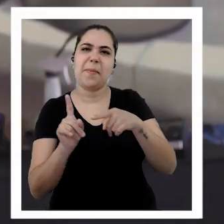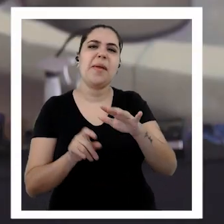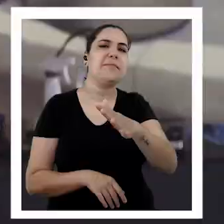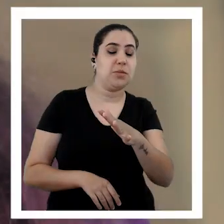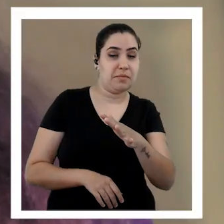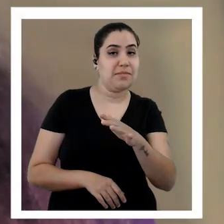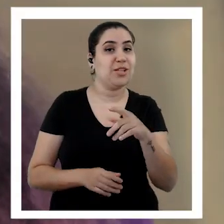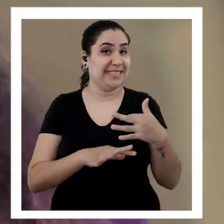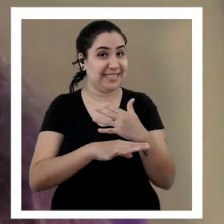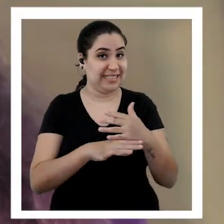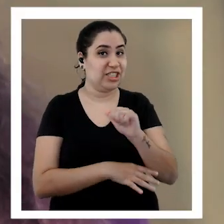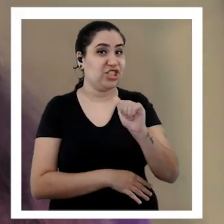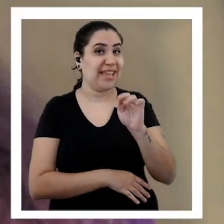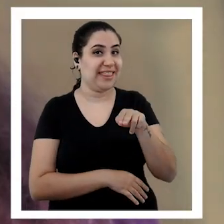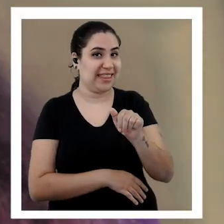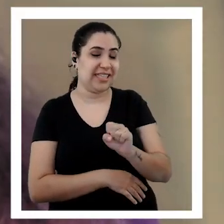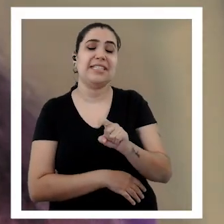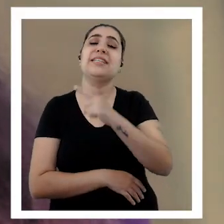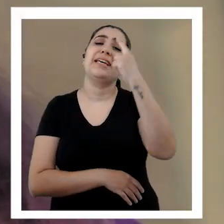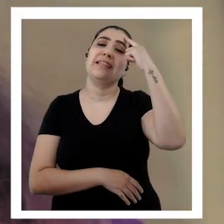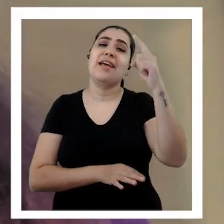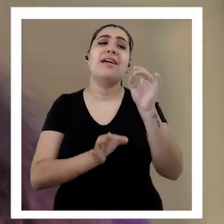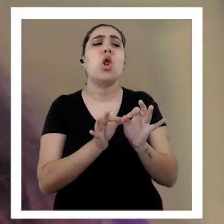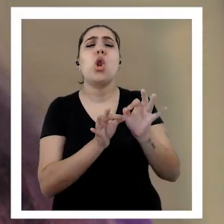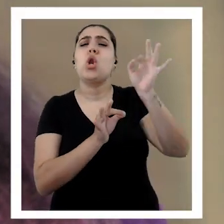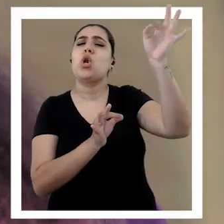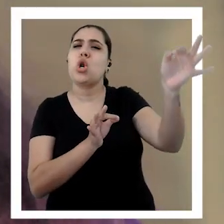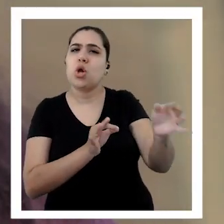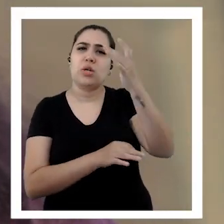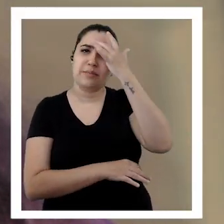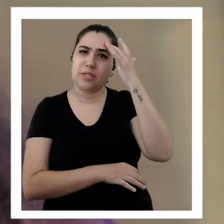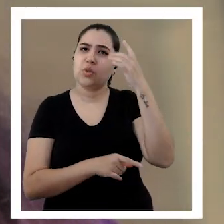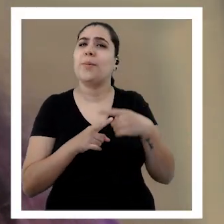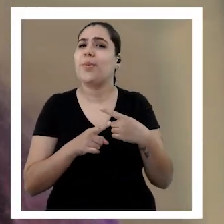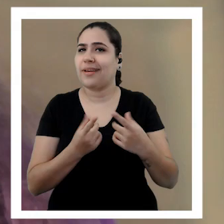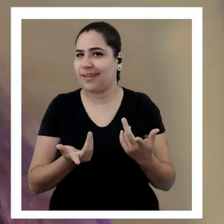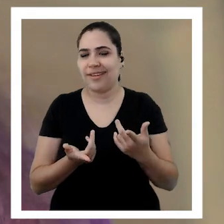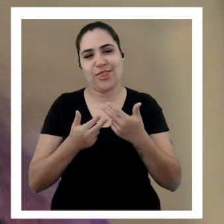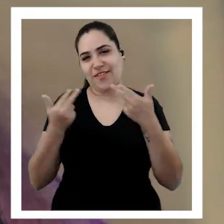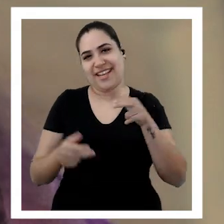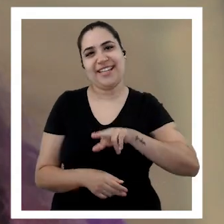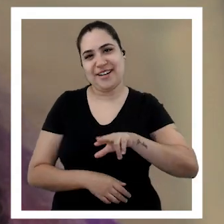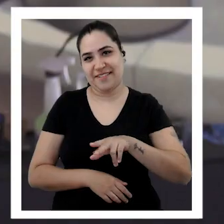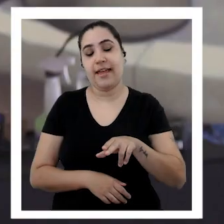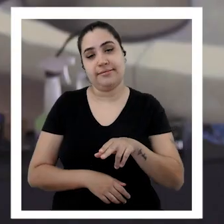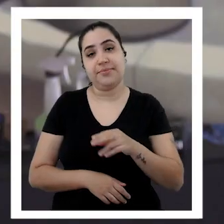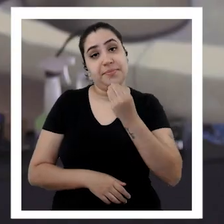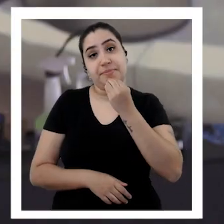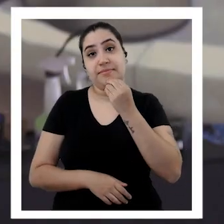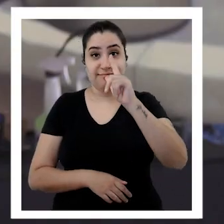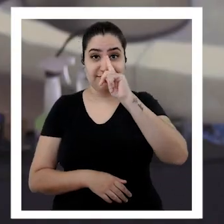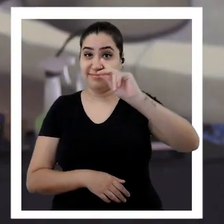de Atenas. Ou seja, a ideia de depositar os resíduos longe das pessoas não é novidade. É